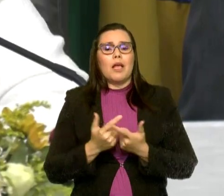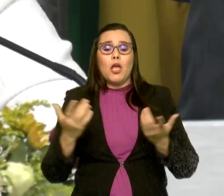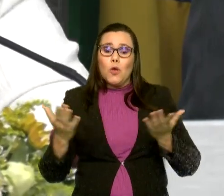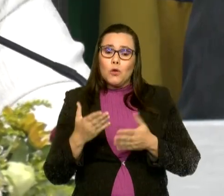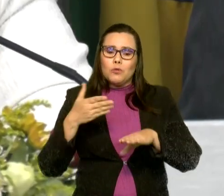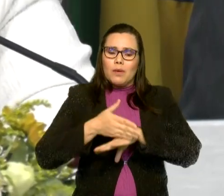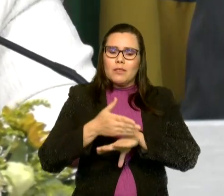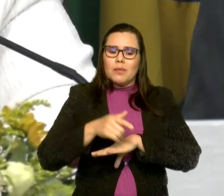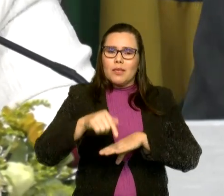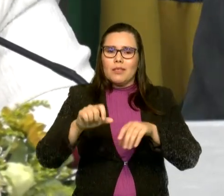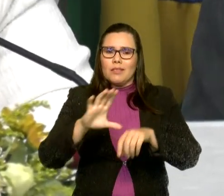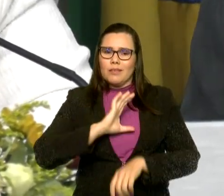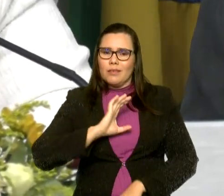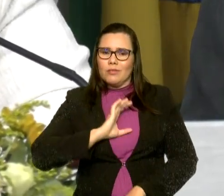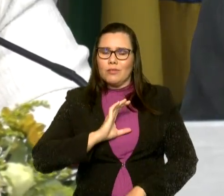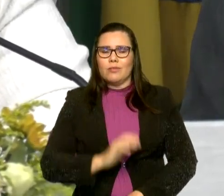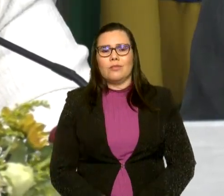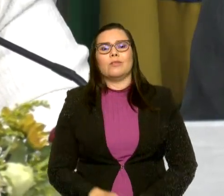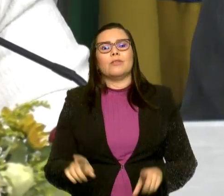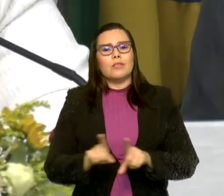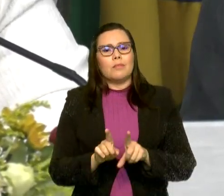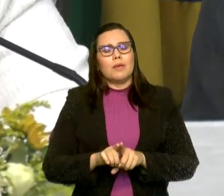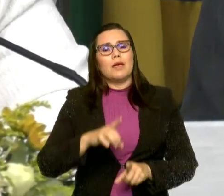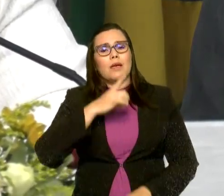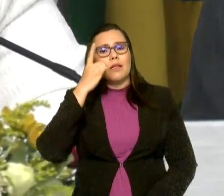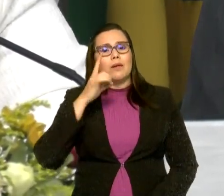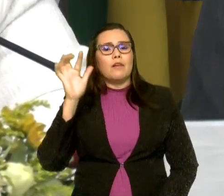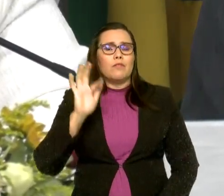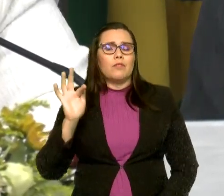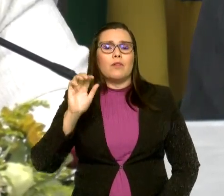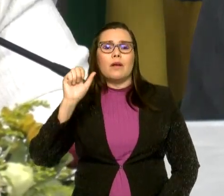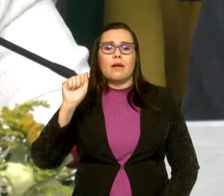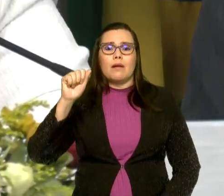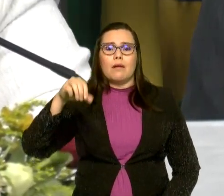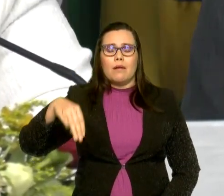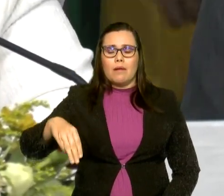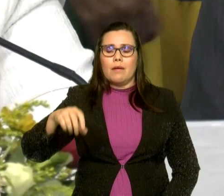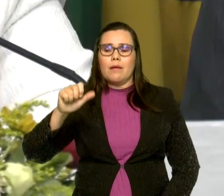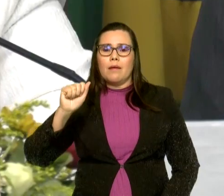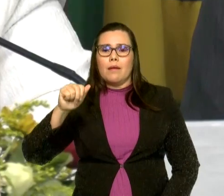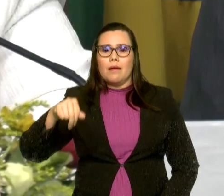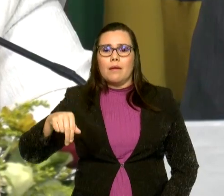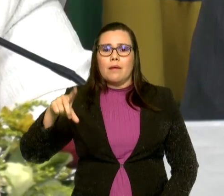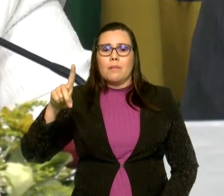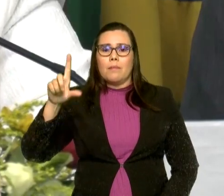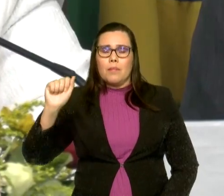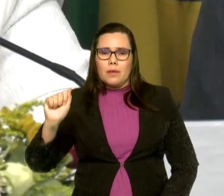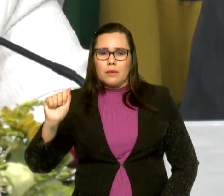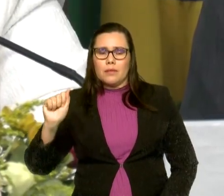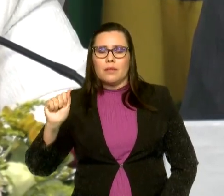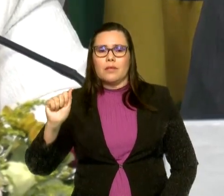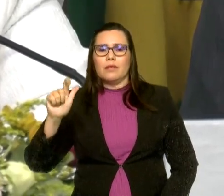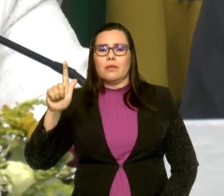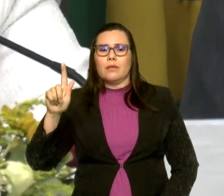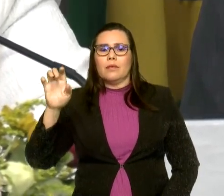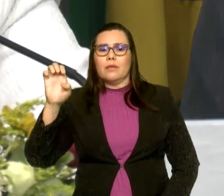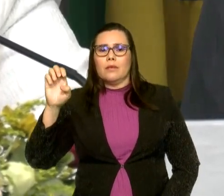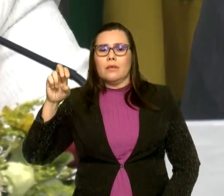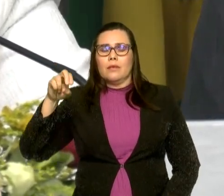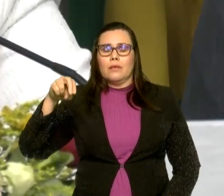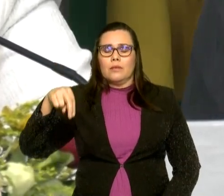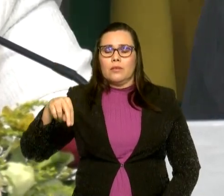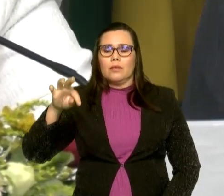Nossa nobre deputada federal, Amanda Gentil, jovem, determinada, mulher de